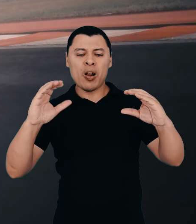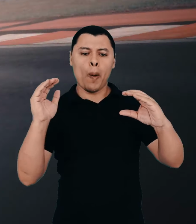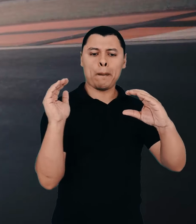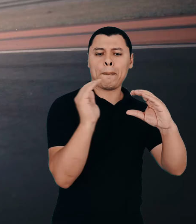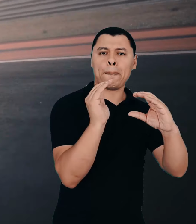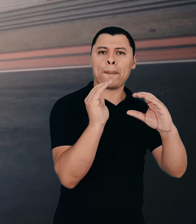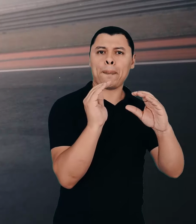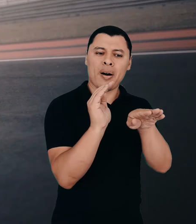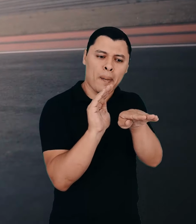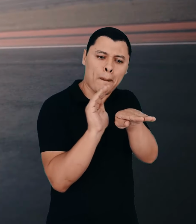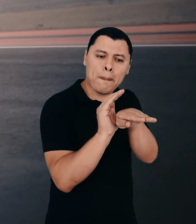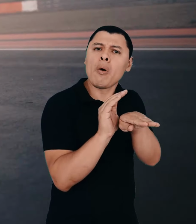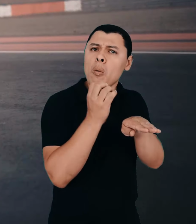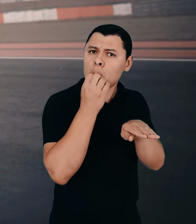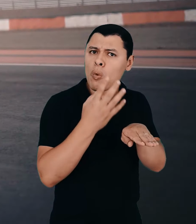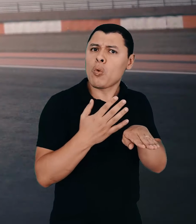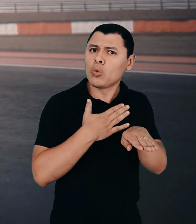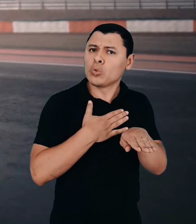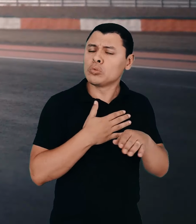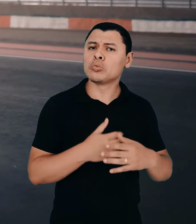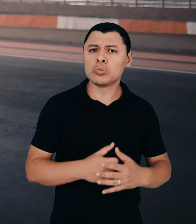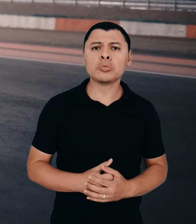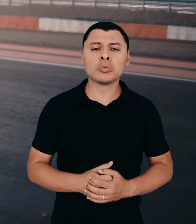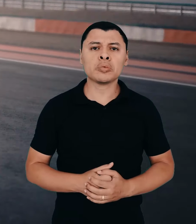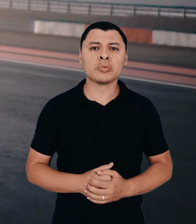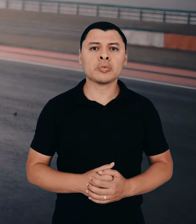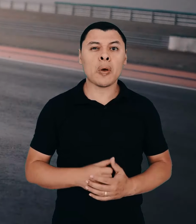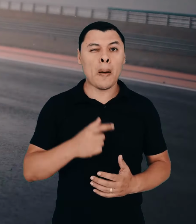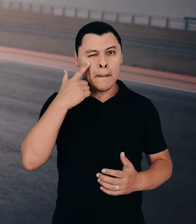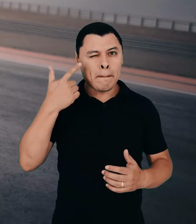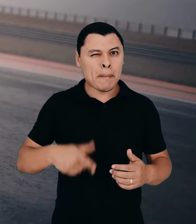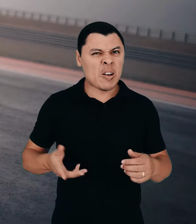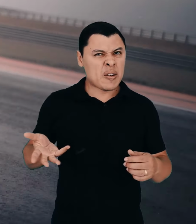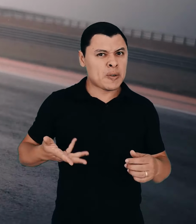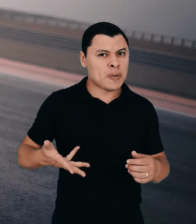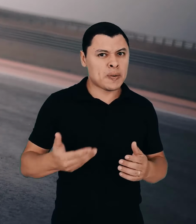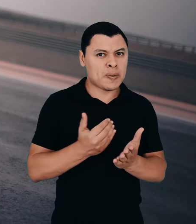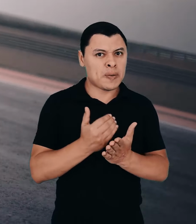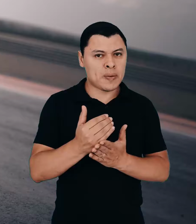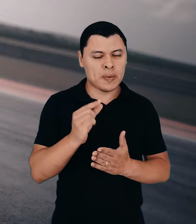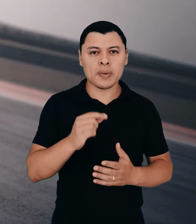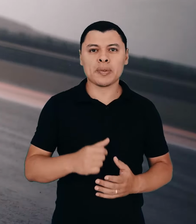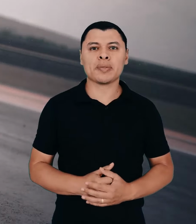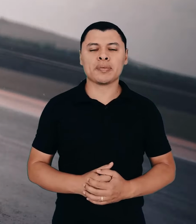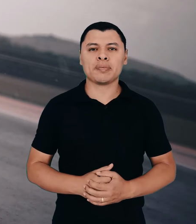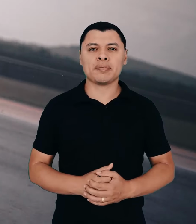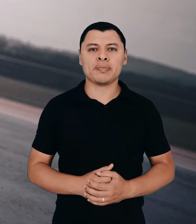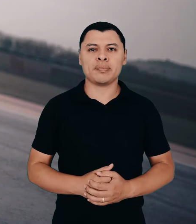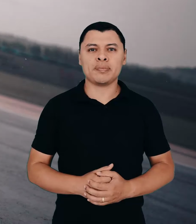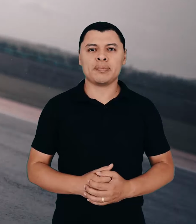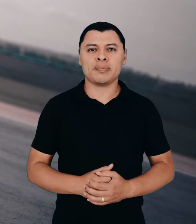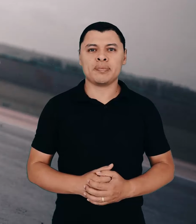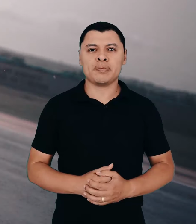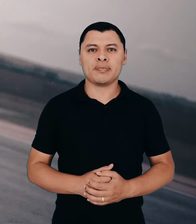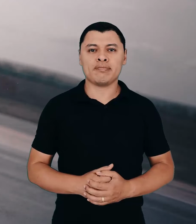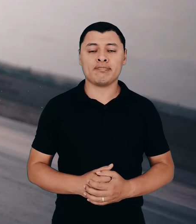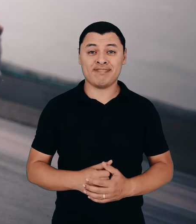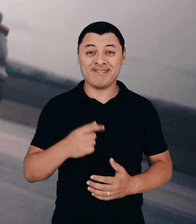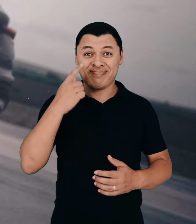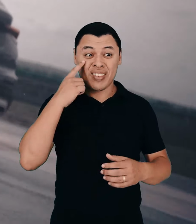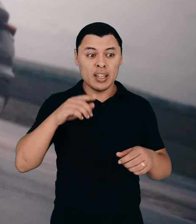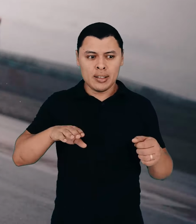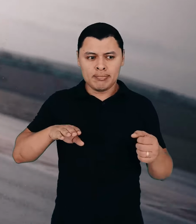achei bem positivo. Vamos apertar um pouquinho mais o ritmo, então, pegar essa reta oposta aqui agora. Aqui nessa zebra